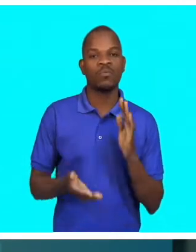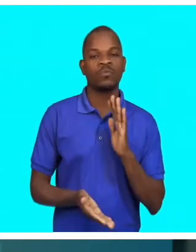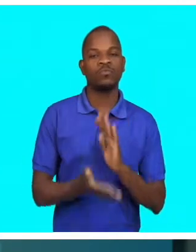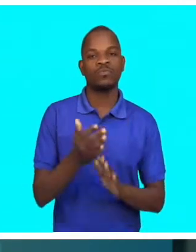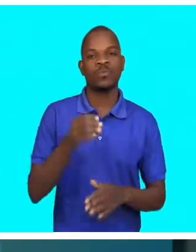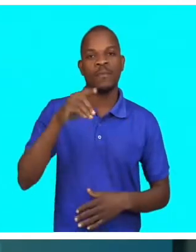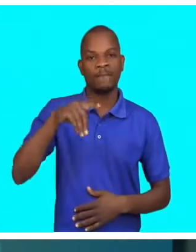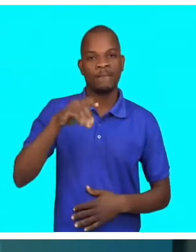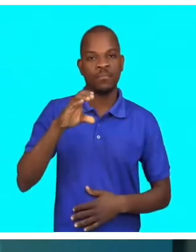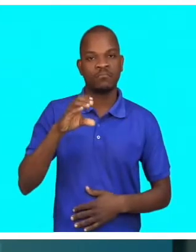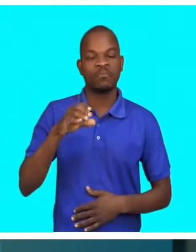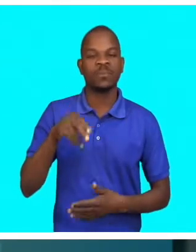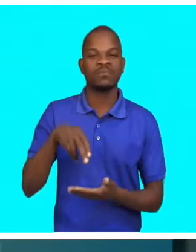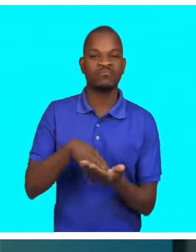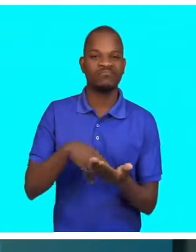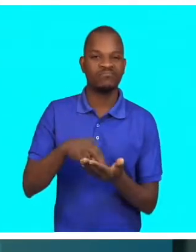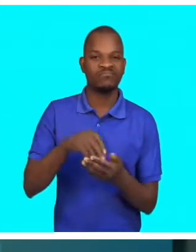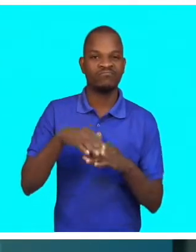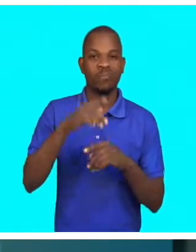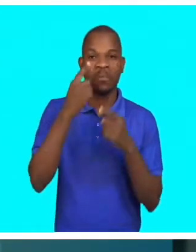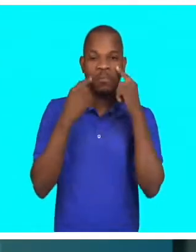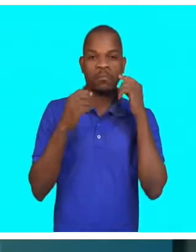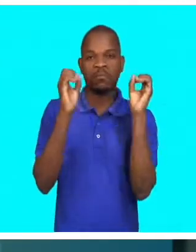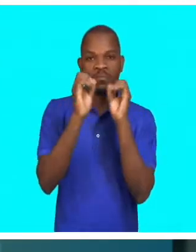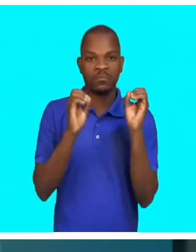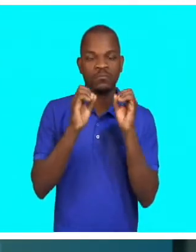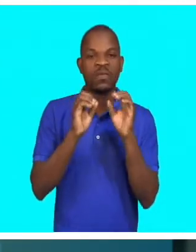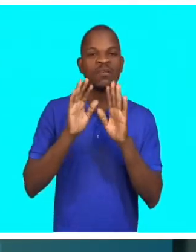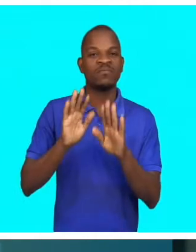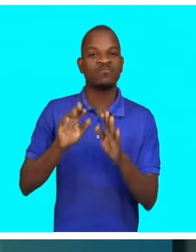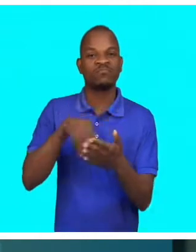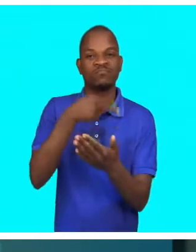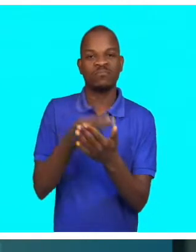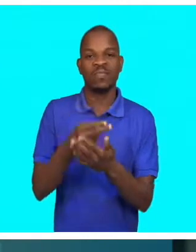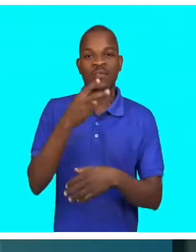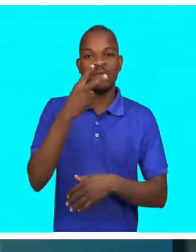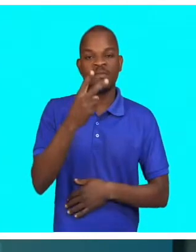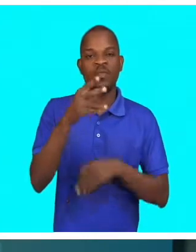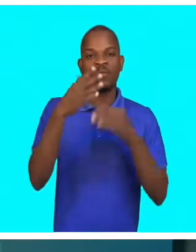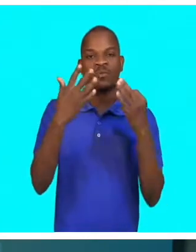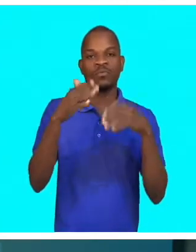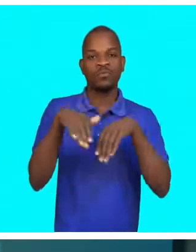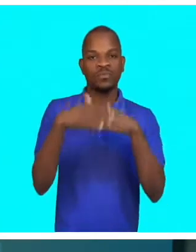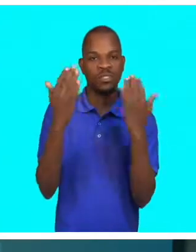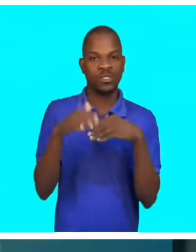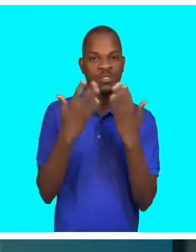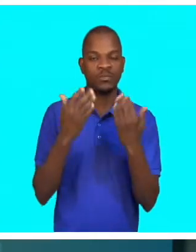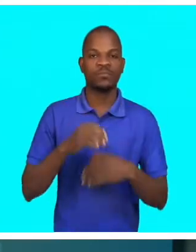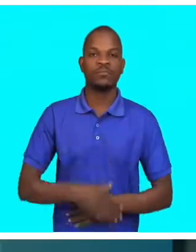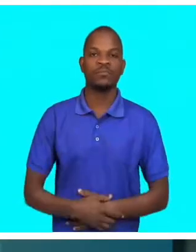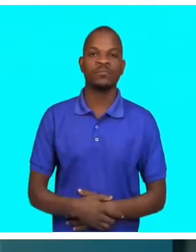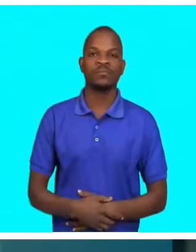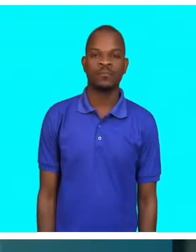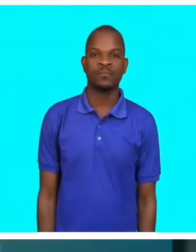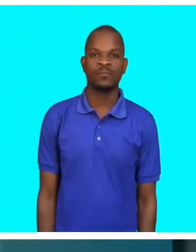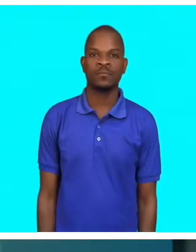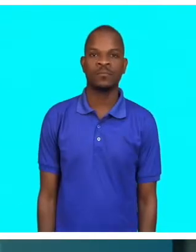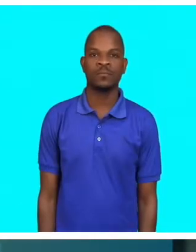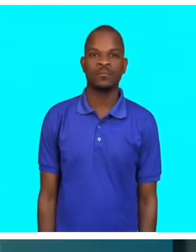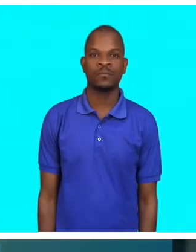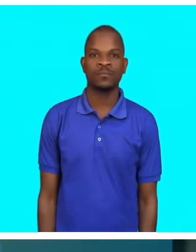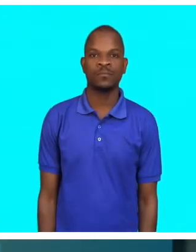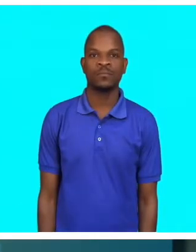estava cansada, não cansada de chorar, não estava cansada de nada. A